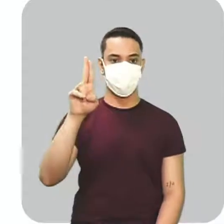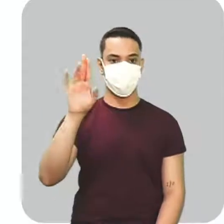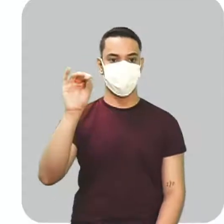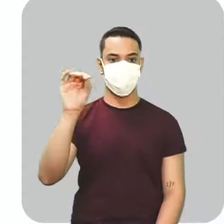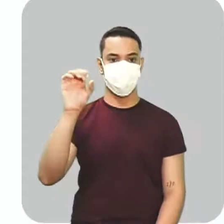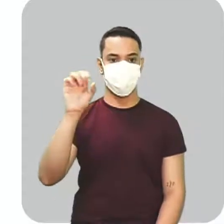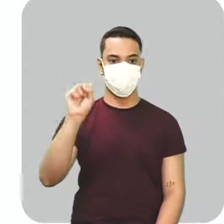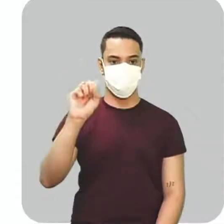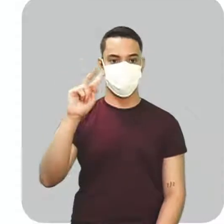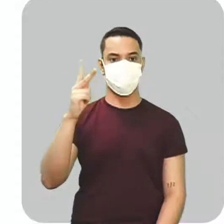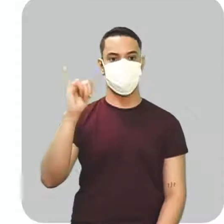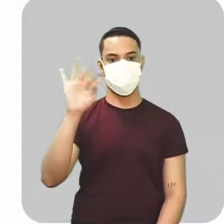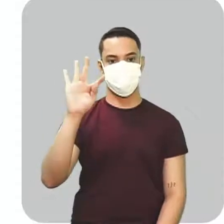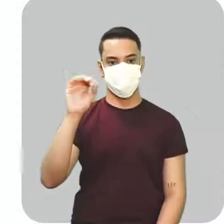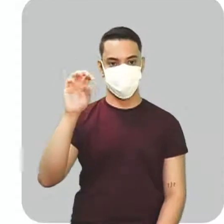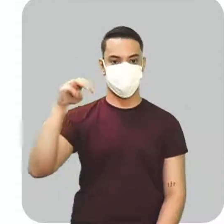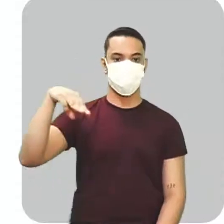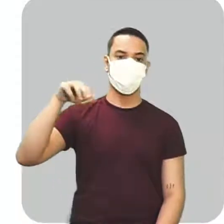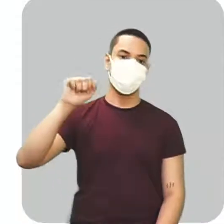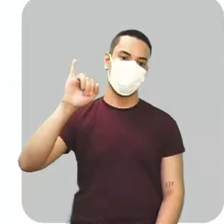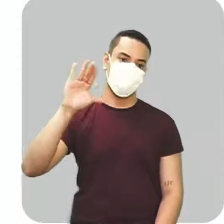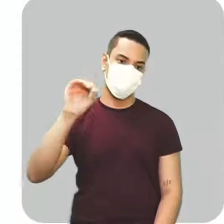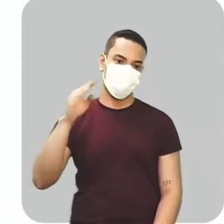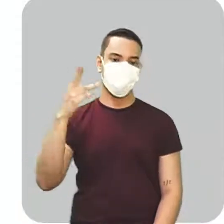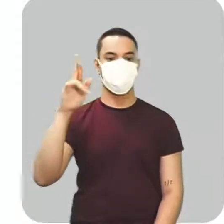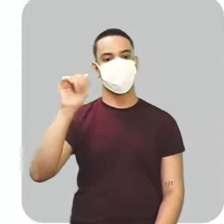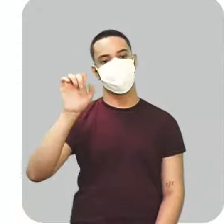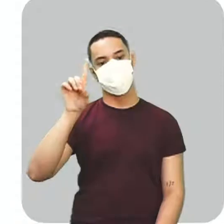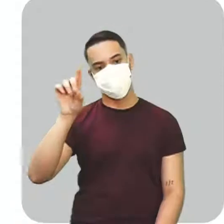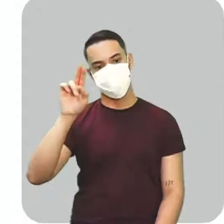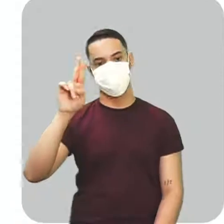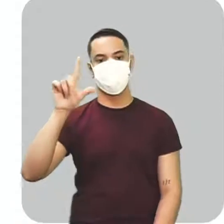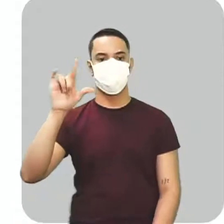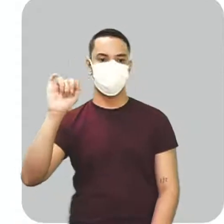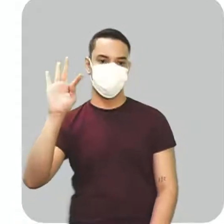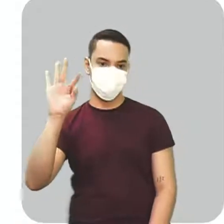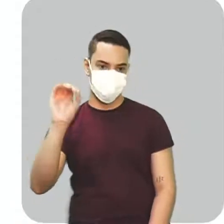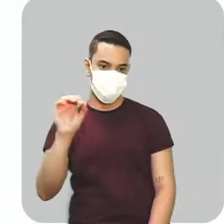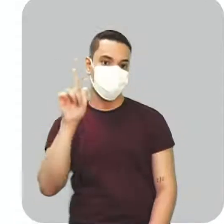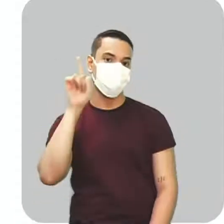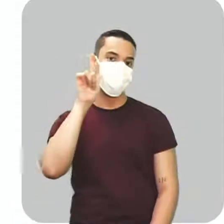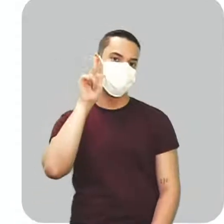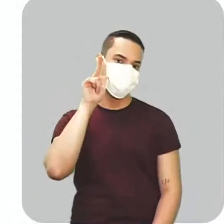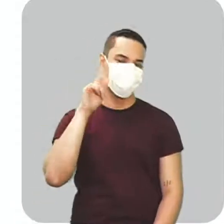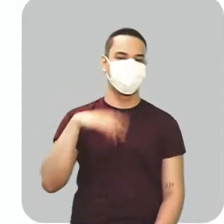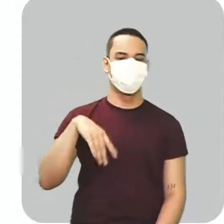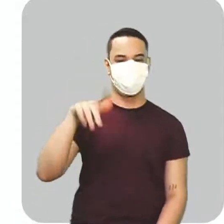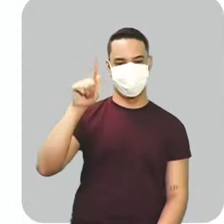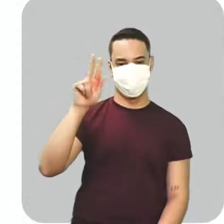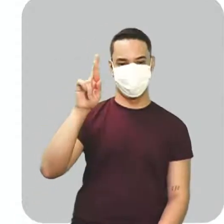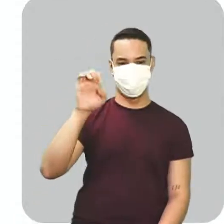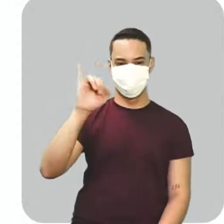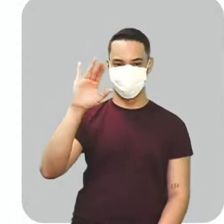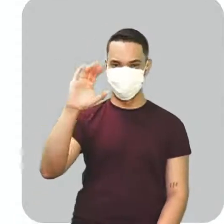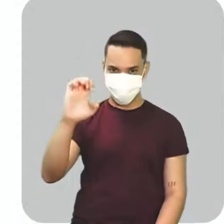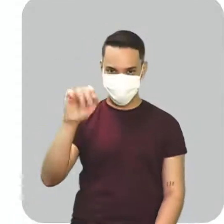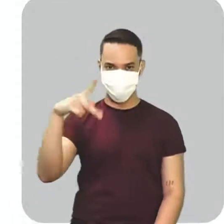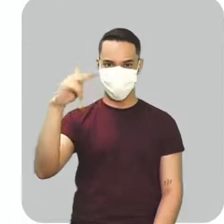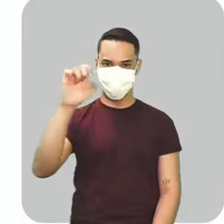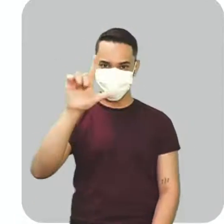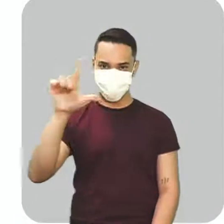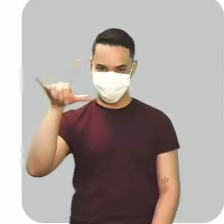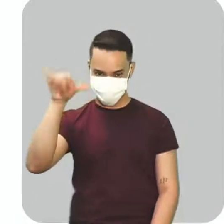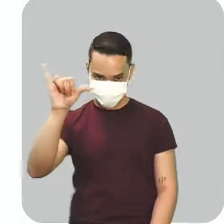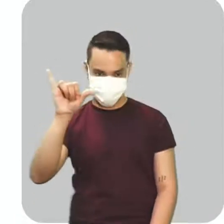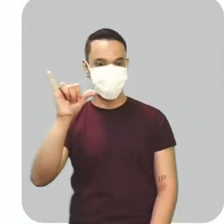Washington, Michael, Brad, Wellington, Grace Kelly, o primeiro semestre